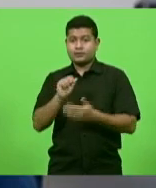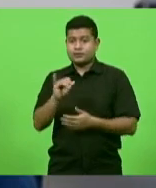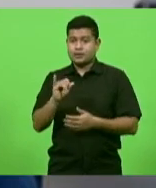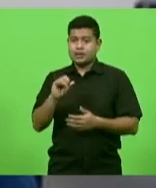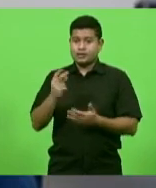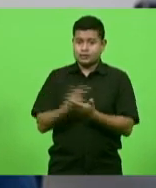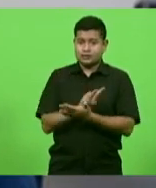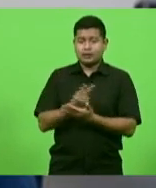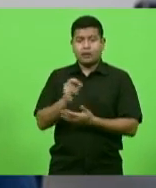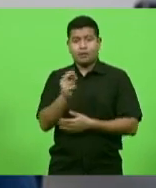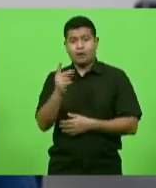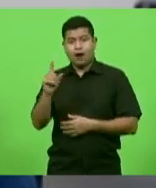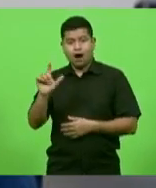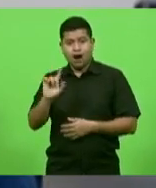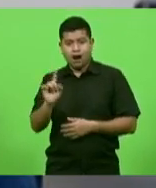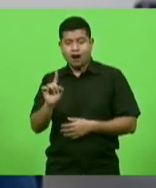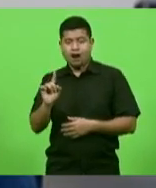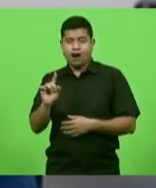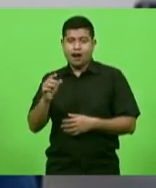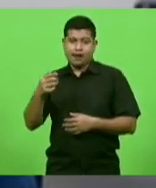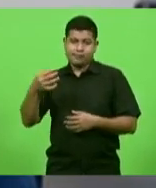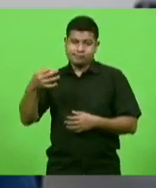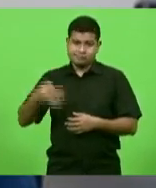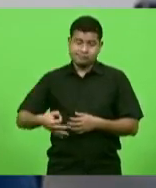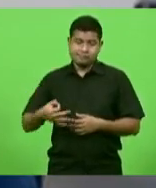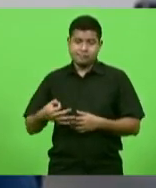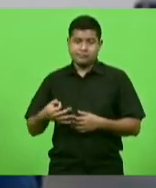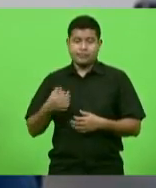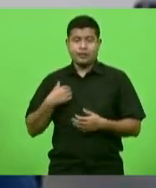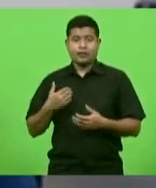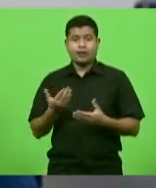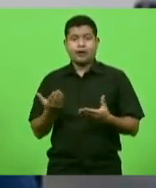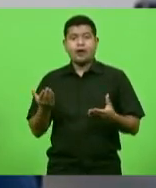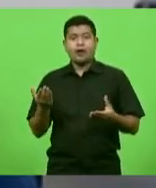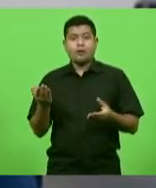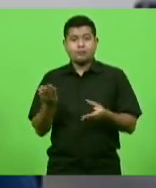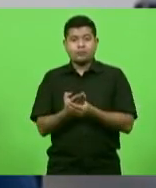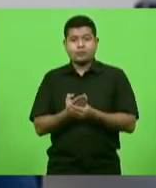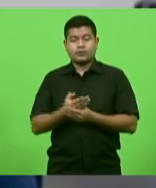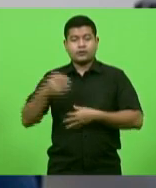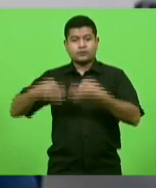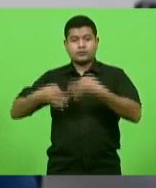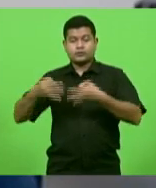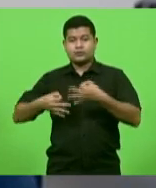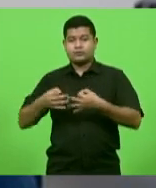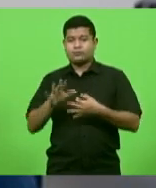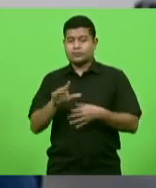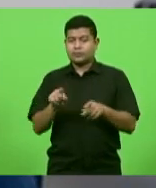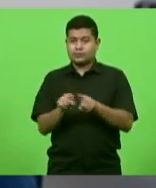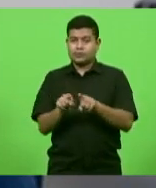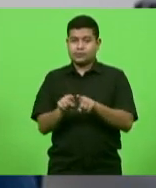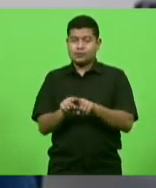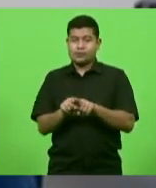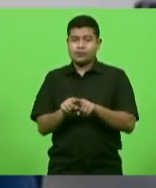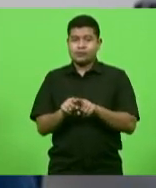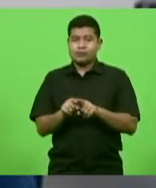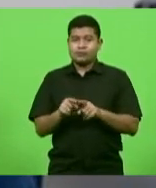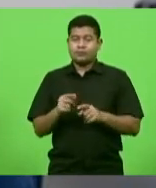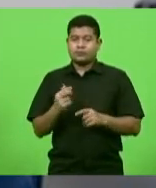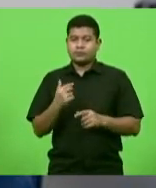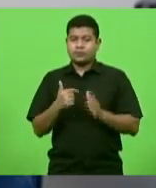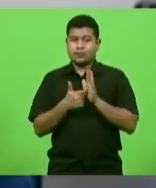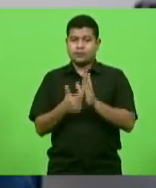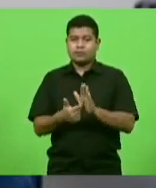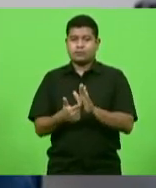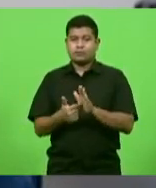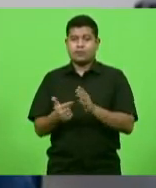não é demasiado lembrar ou não se tratar de processo judicial para que se abra um galo rigorismo formal o quanto sendo possível